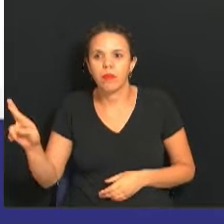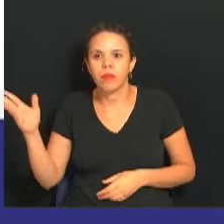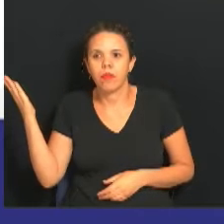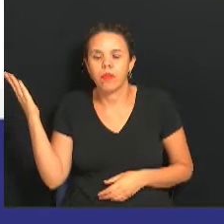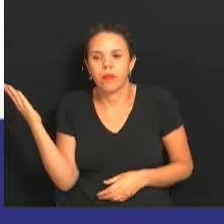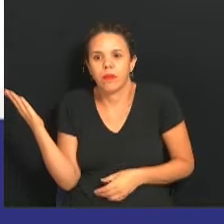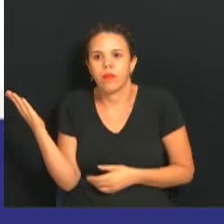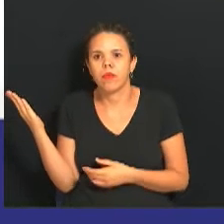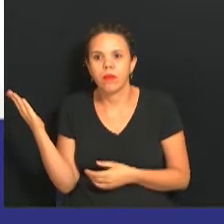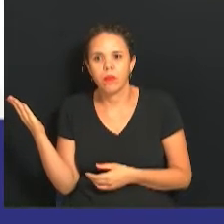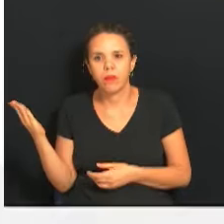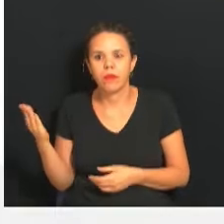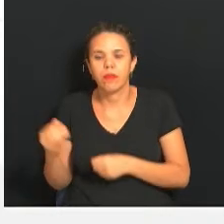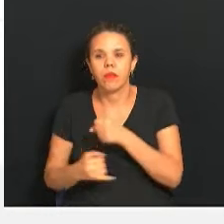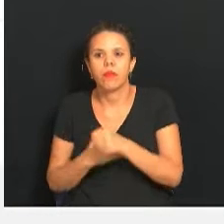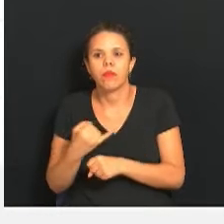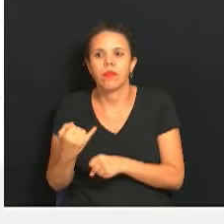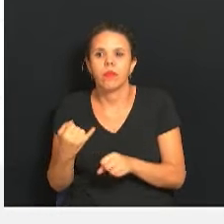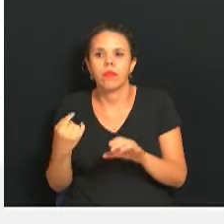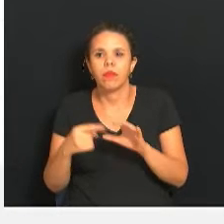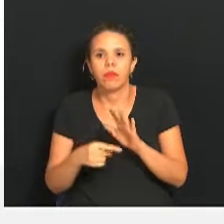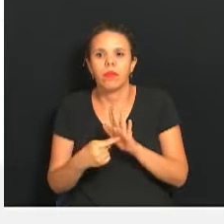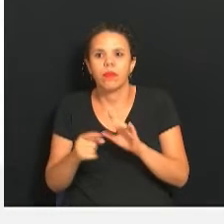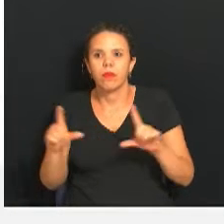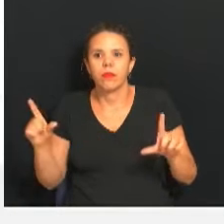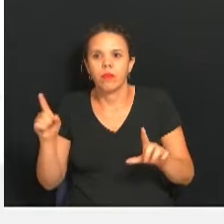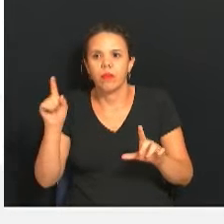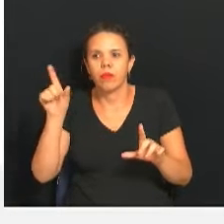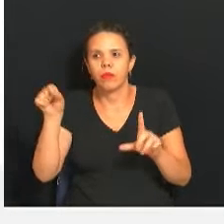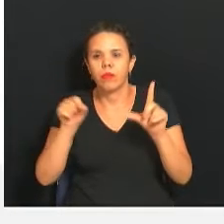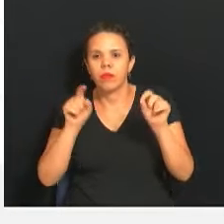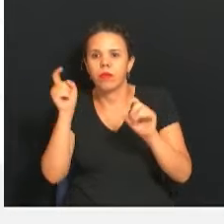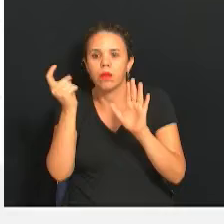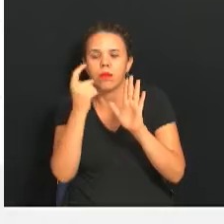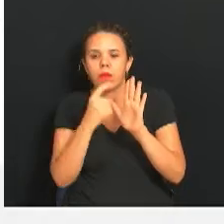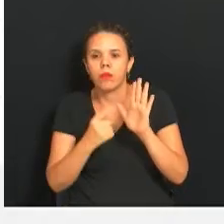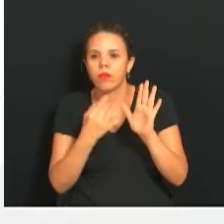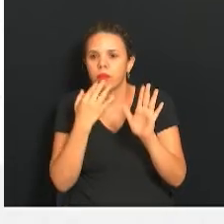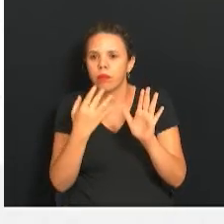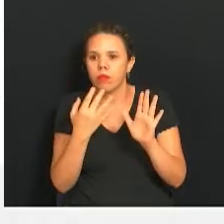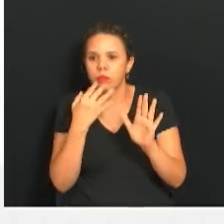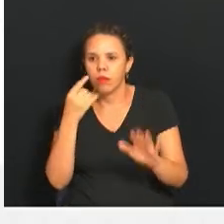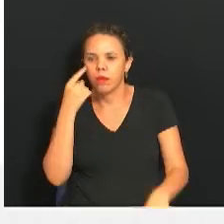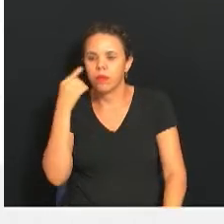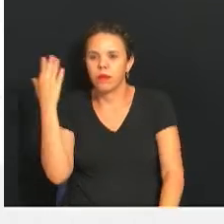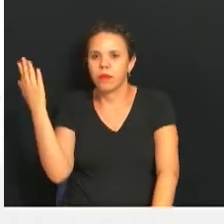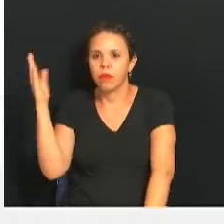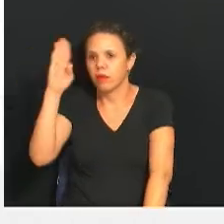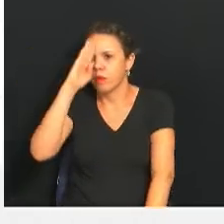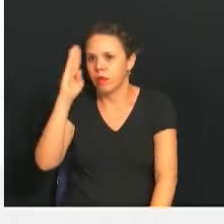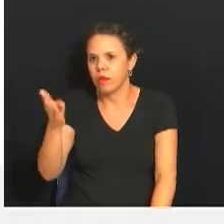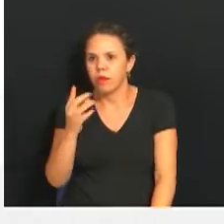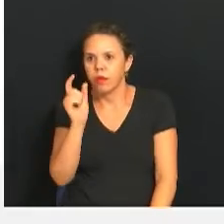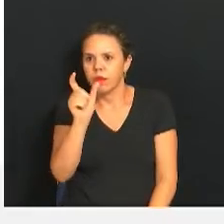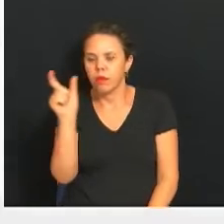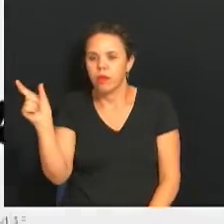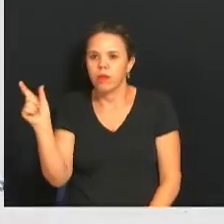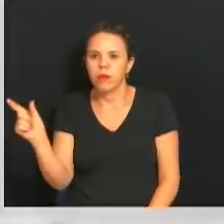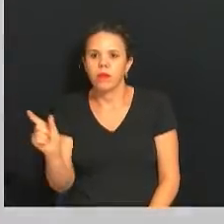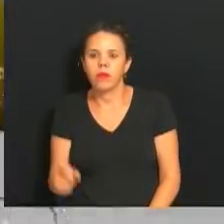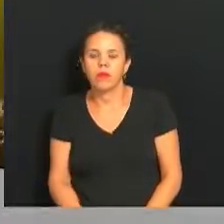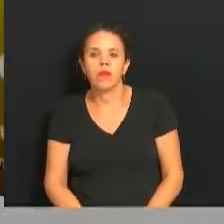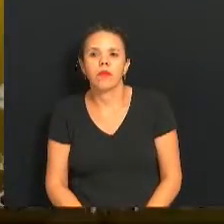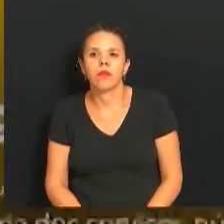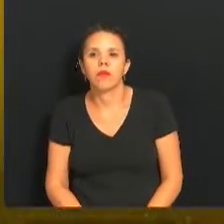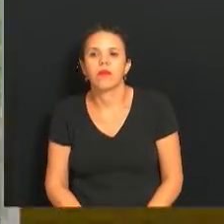o internauta é encaminhado à página em que aparecem janelas coloridas em destaque de cada serviço.